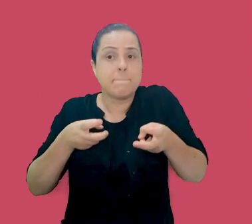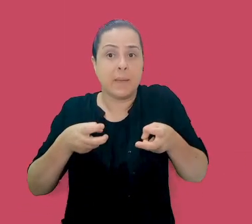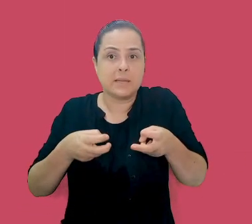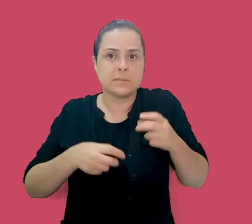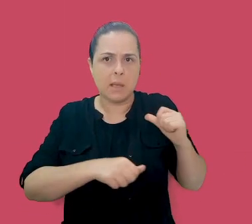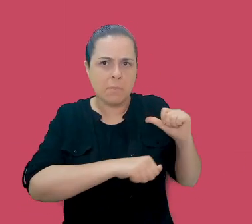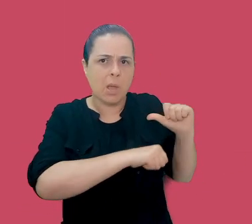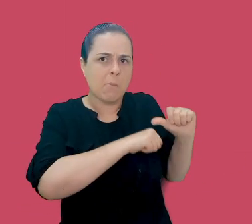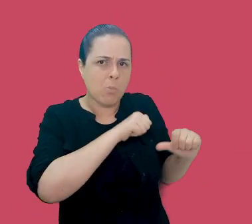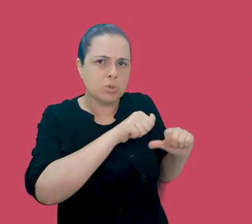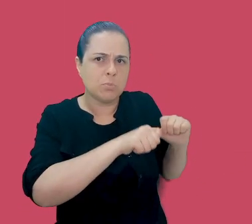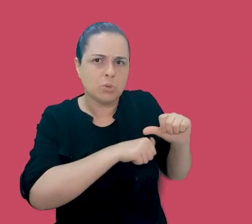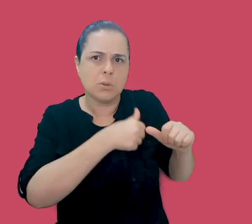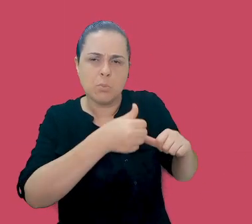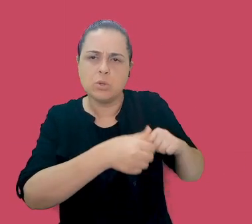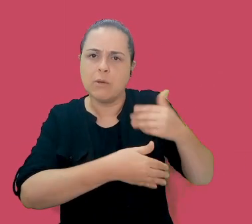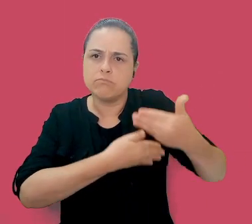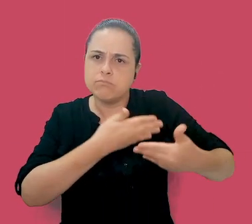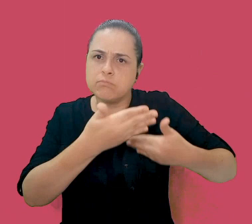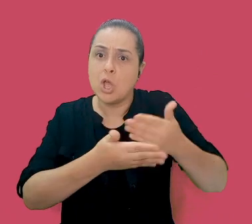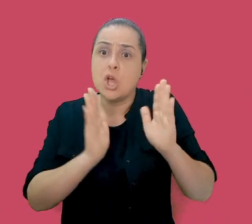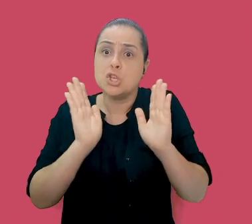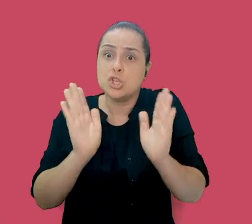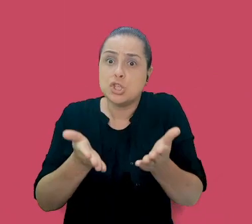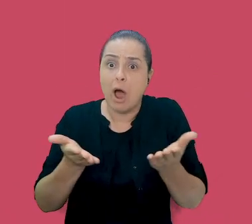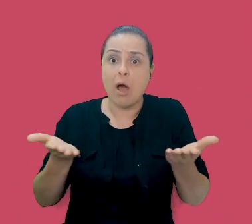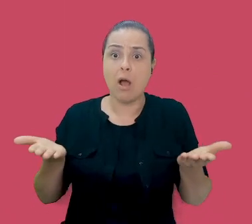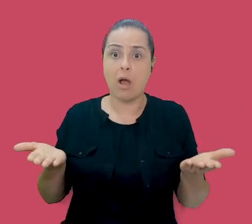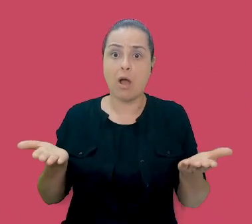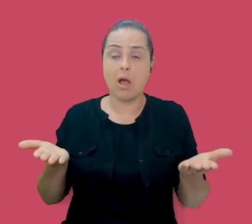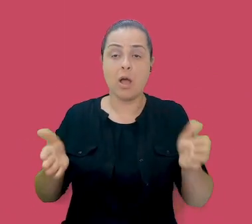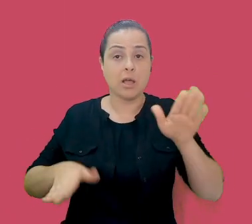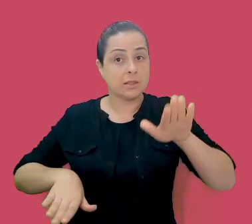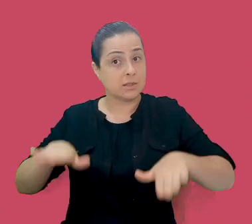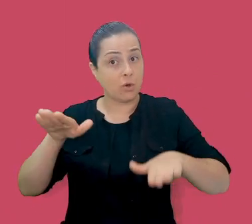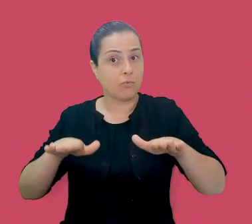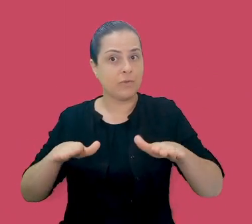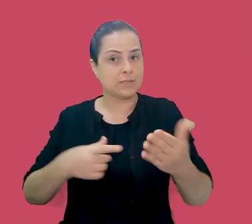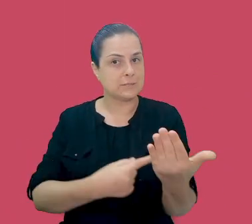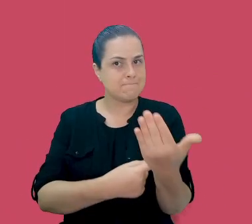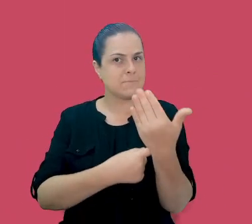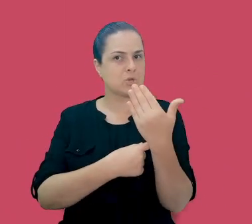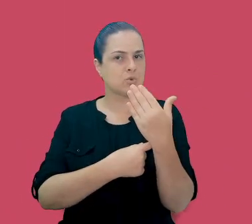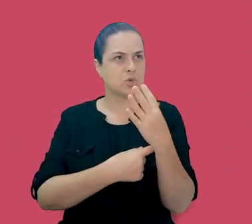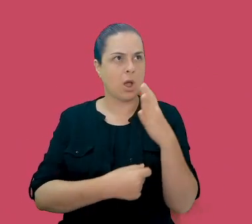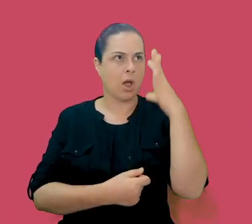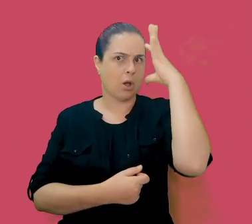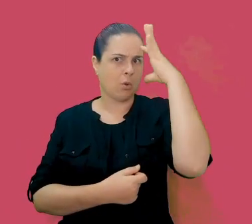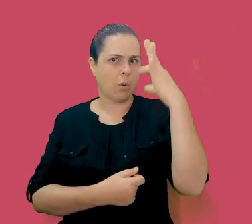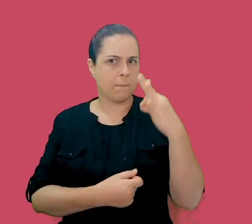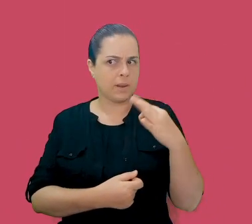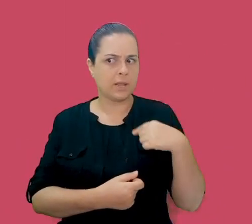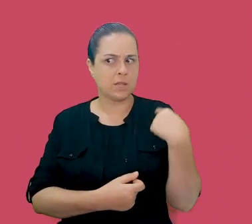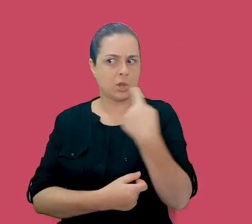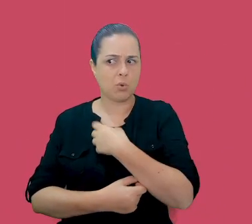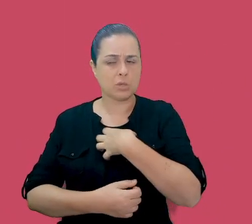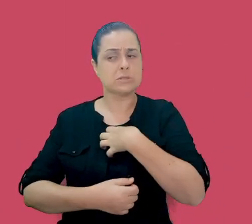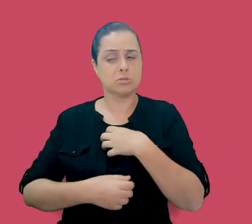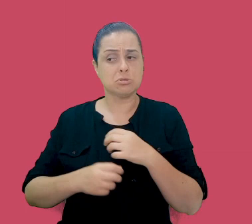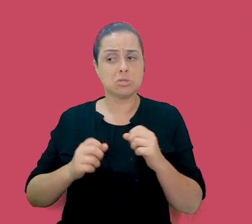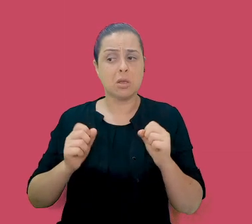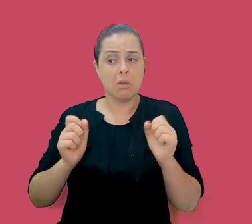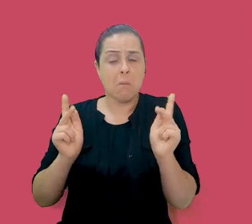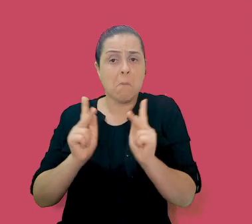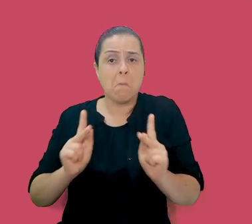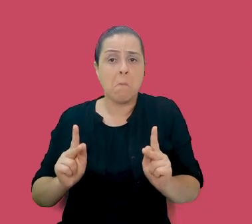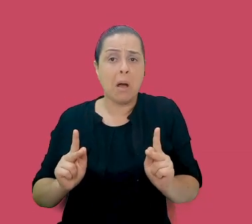já aconteceram, ela talvez ajude a gente a apaziguar um pouco o nosso coração, porque talvez